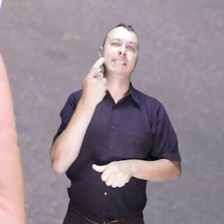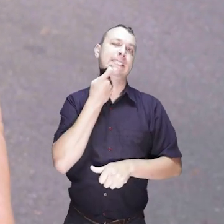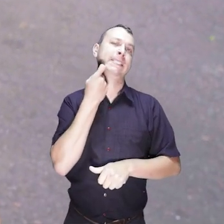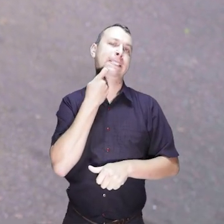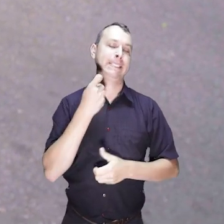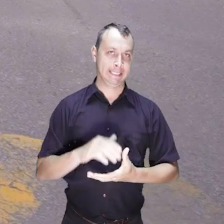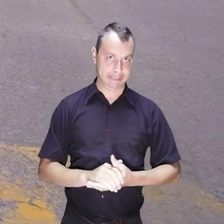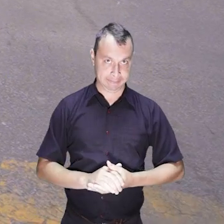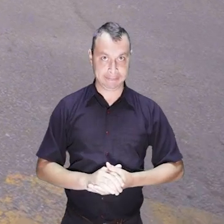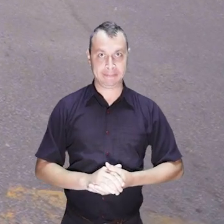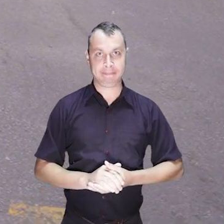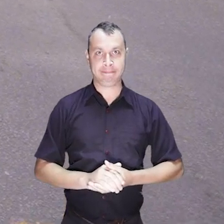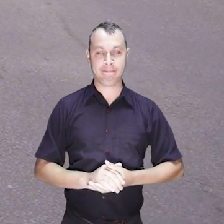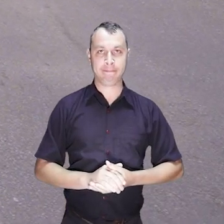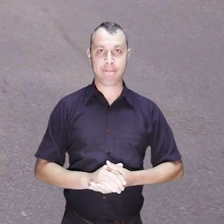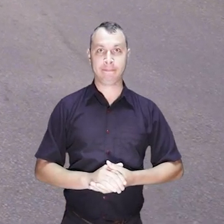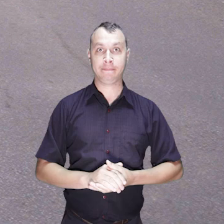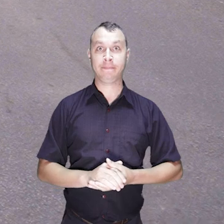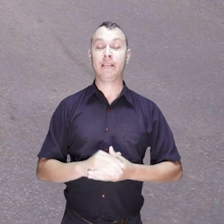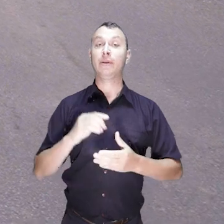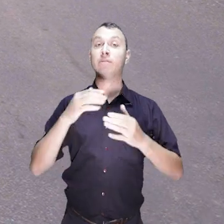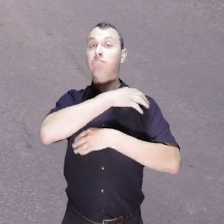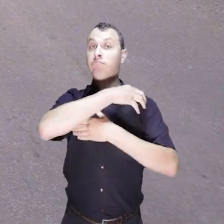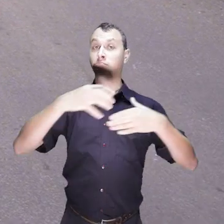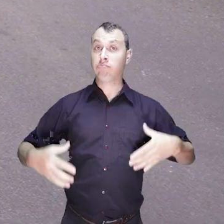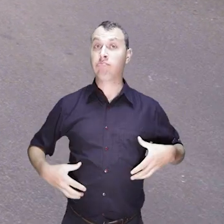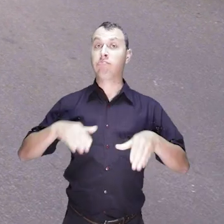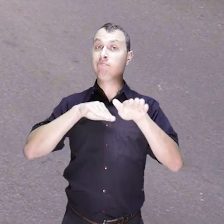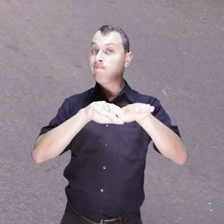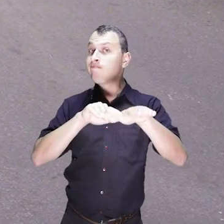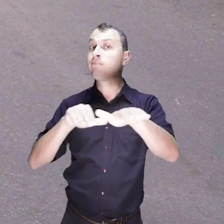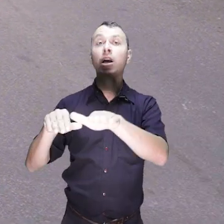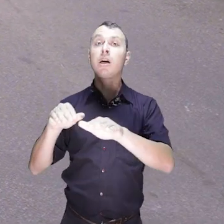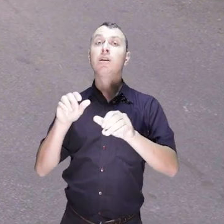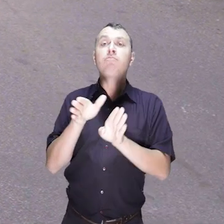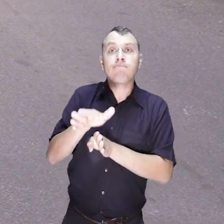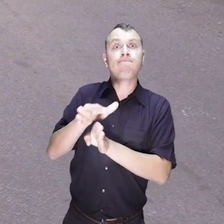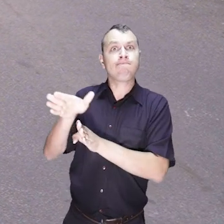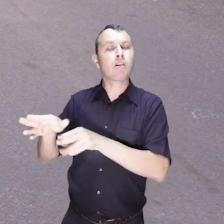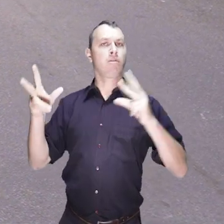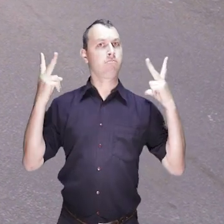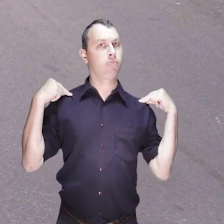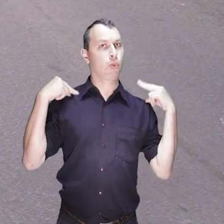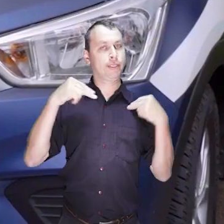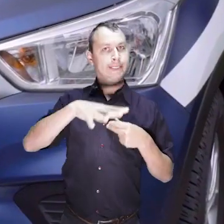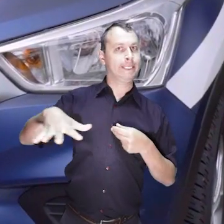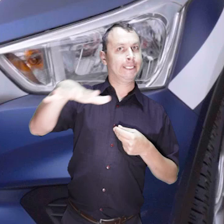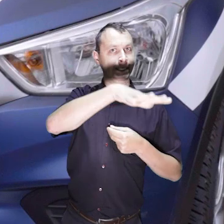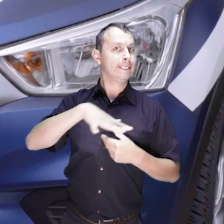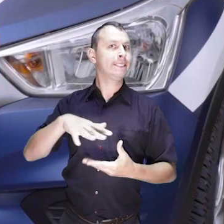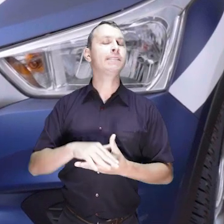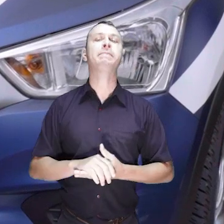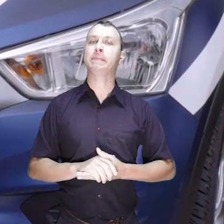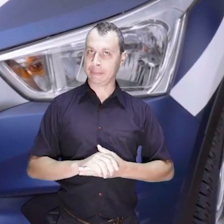sexta-feira, dia 17. Os agentes de trânsito de Pinhais também fazem orientações aos motoristas que passam